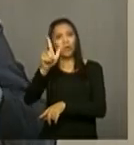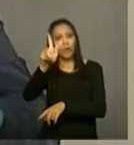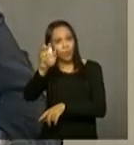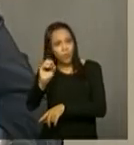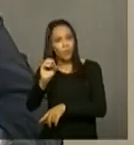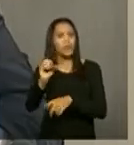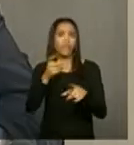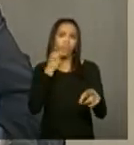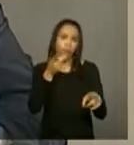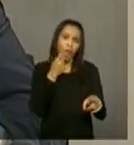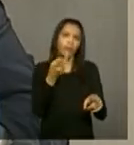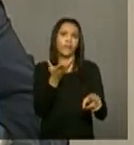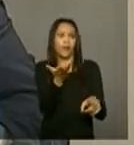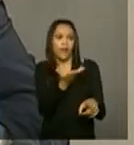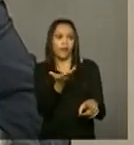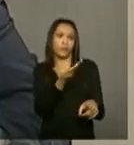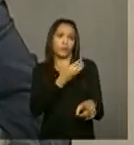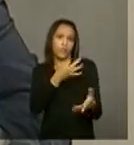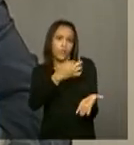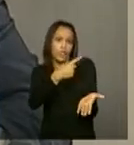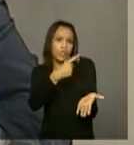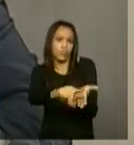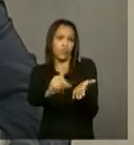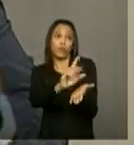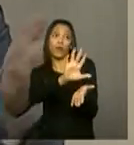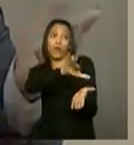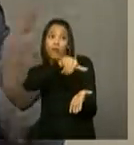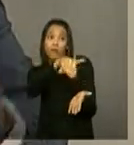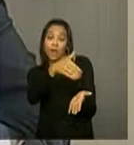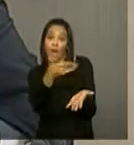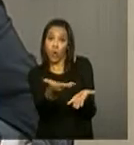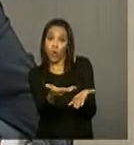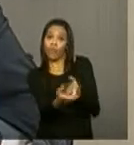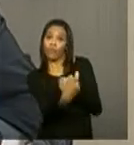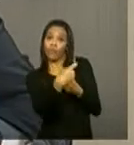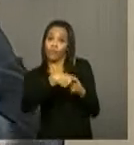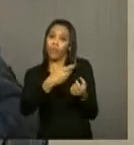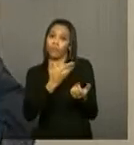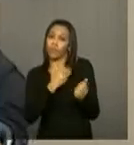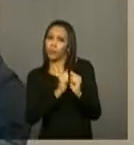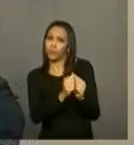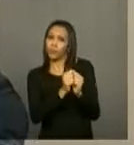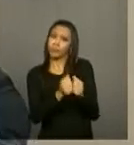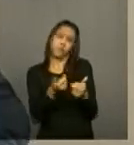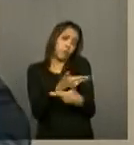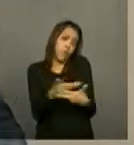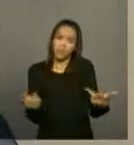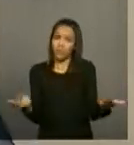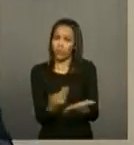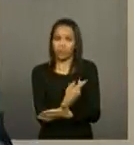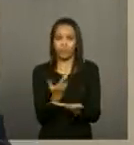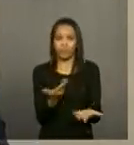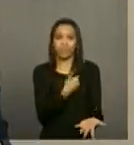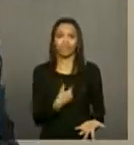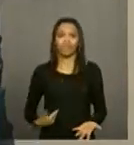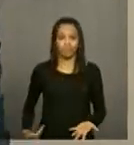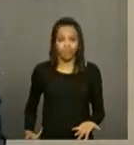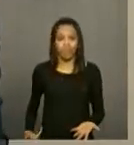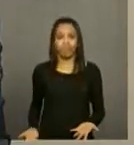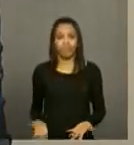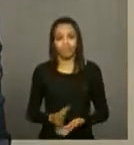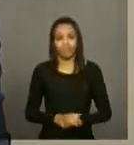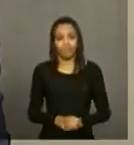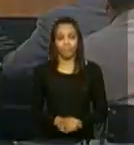amigo que não se possa romper o prazer ser a política então são coisas da democracia obrigado jó